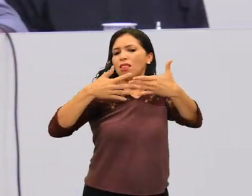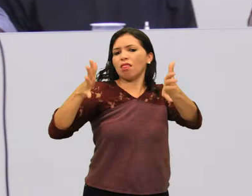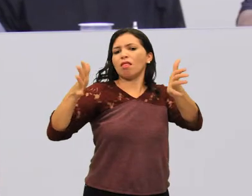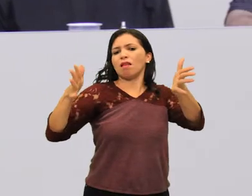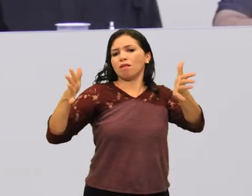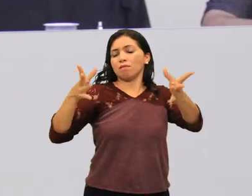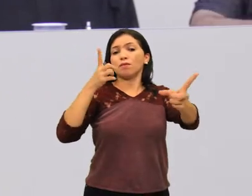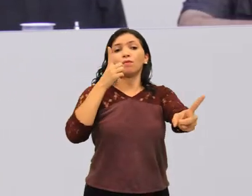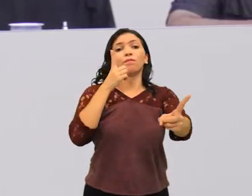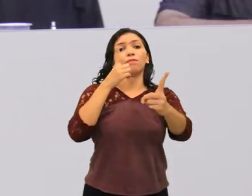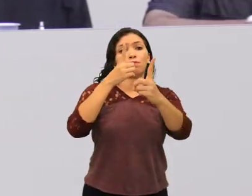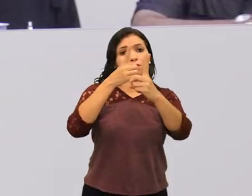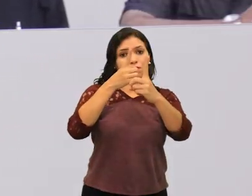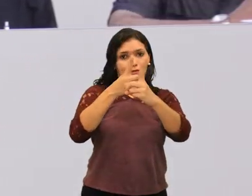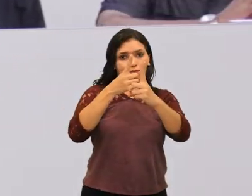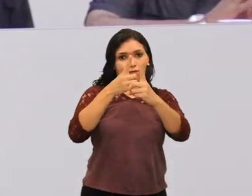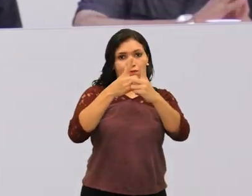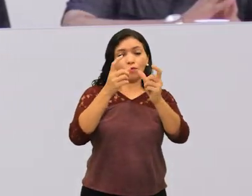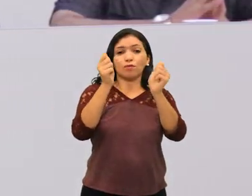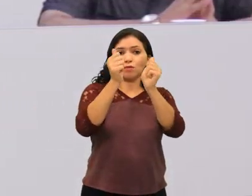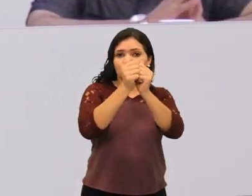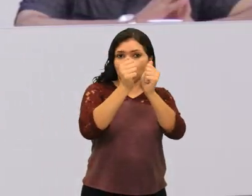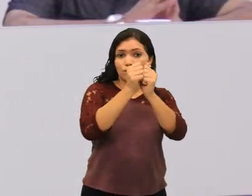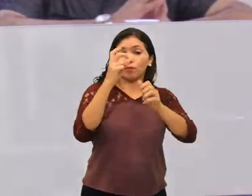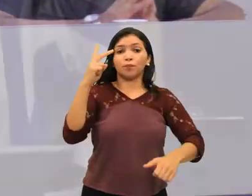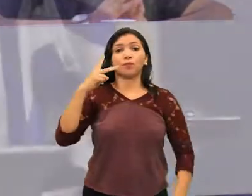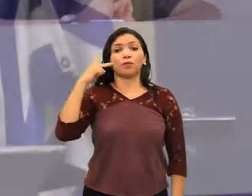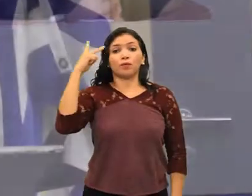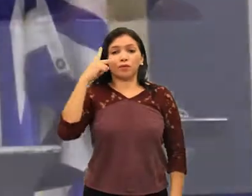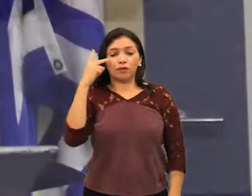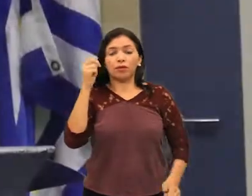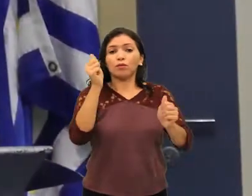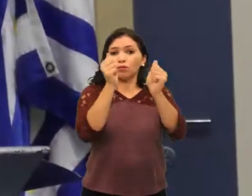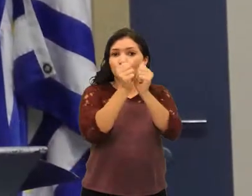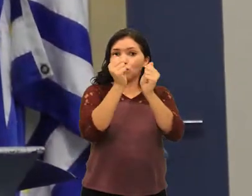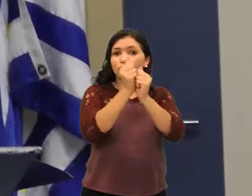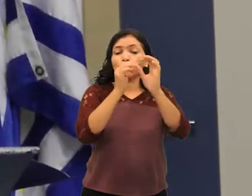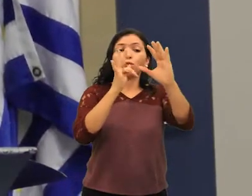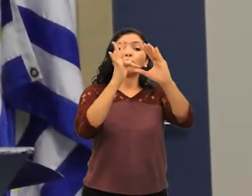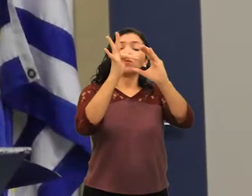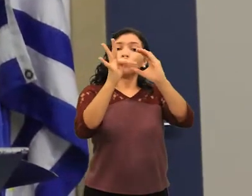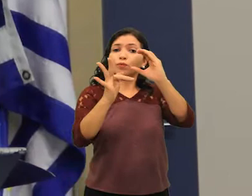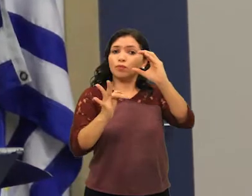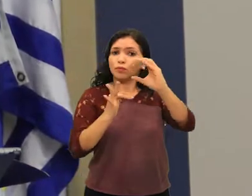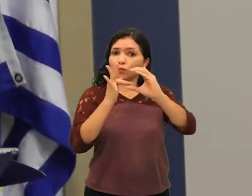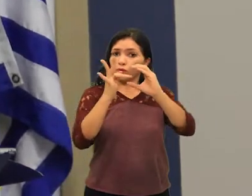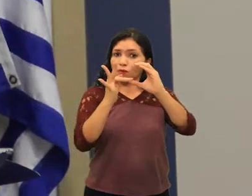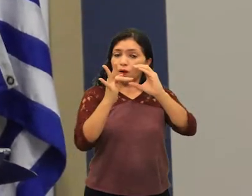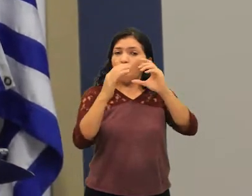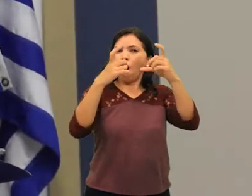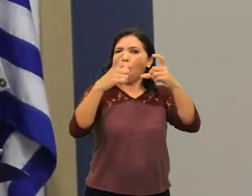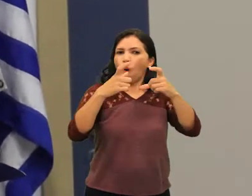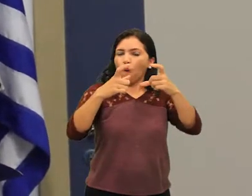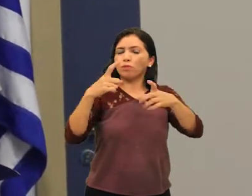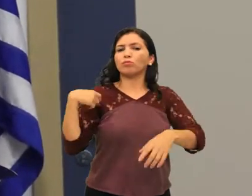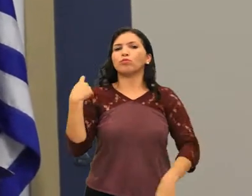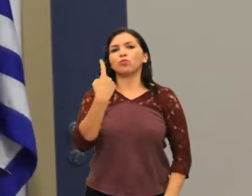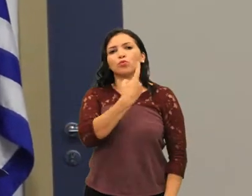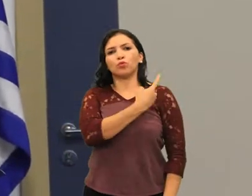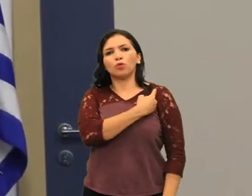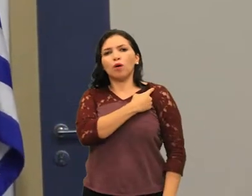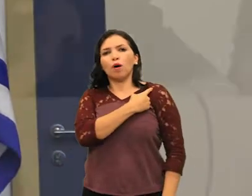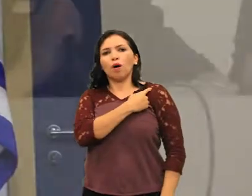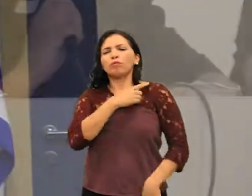para esse encontro, né, entre os vereadores e a campanha da fraternidade, onde nós discutimos